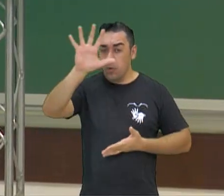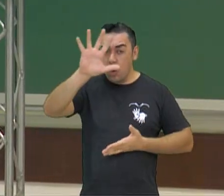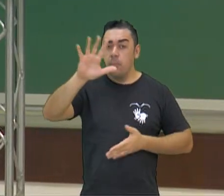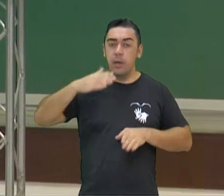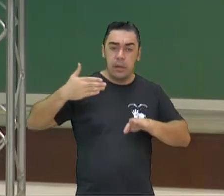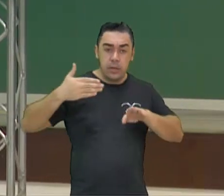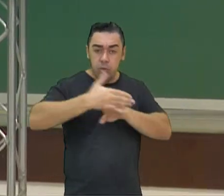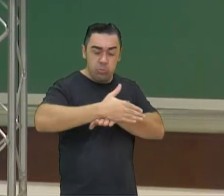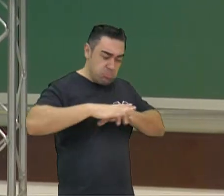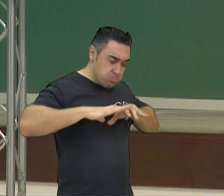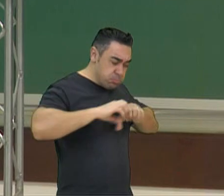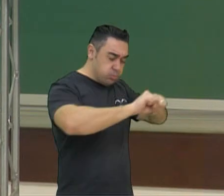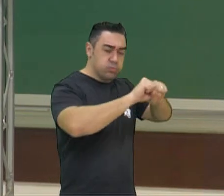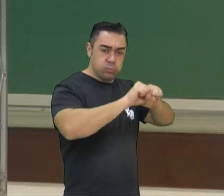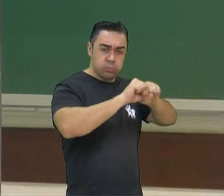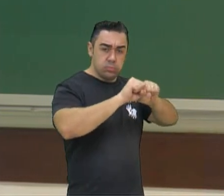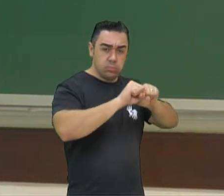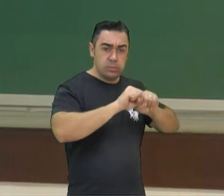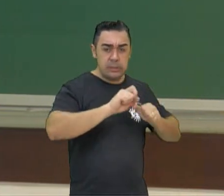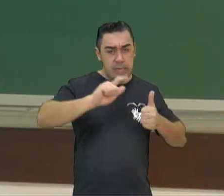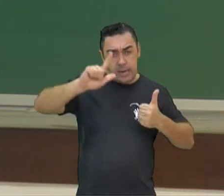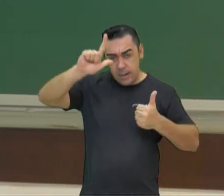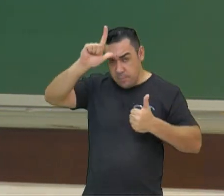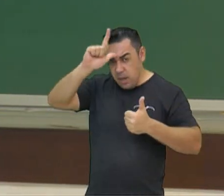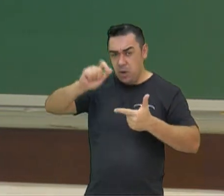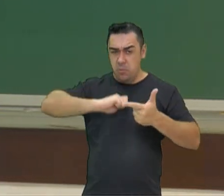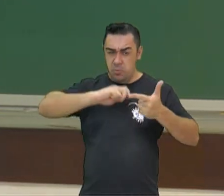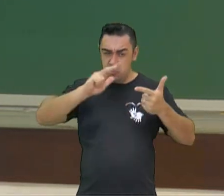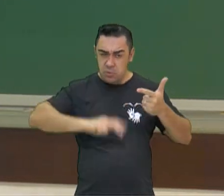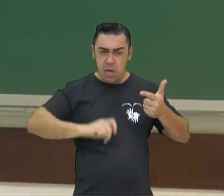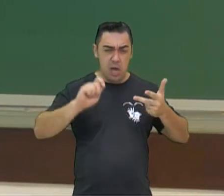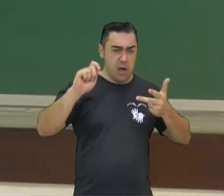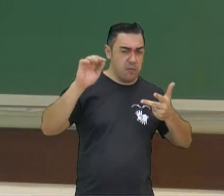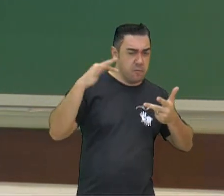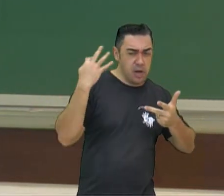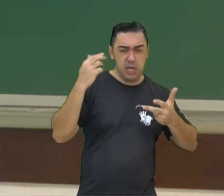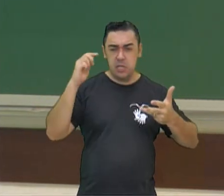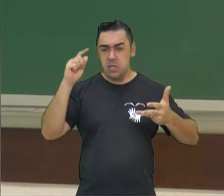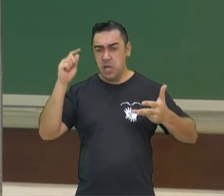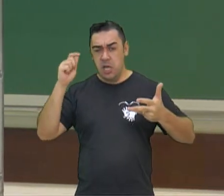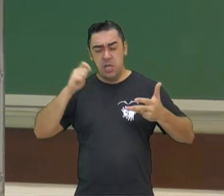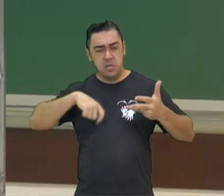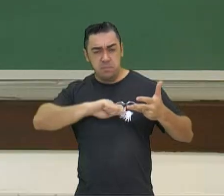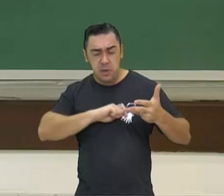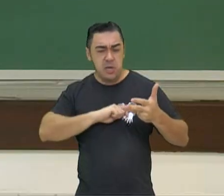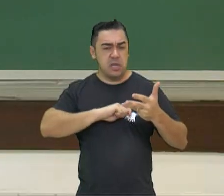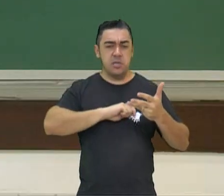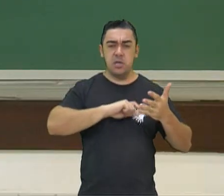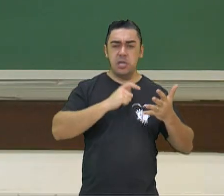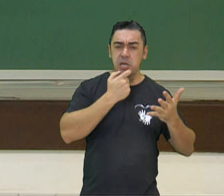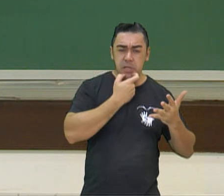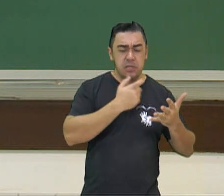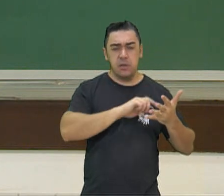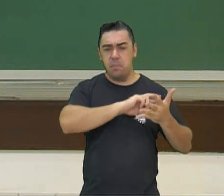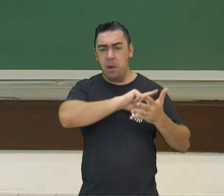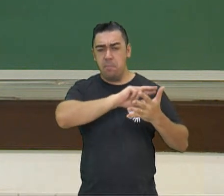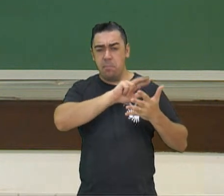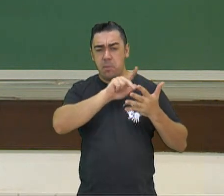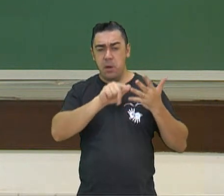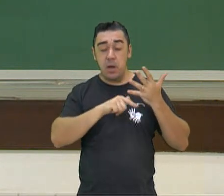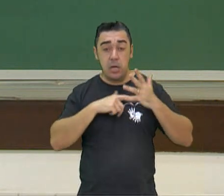dominaram essa região? De alemães a portugueses, espanhóis, italianos, belgas, britânicos e franceses? Que